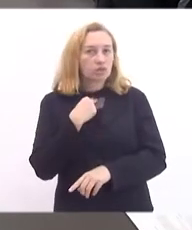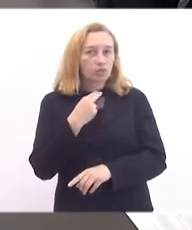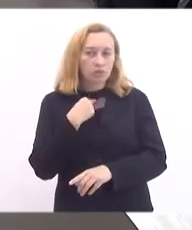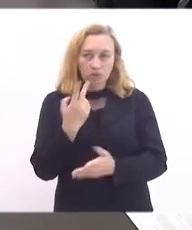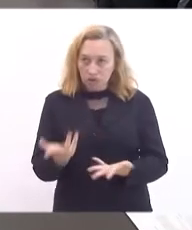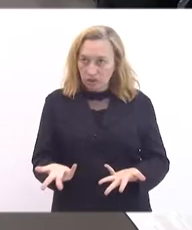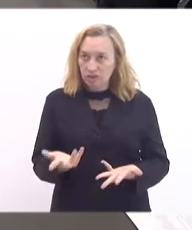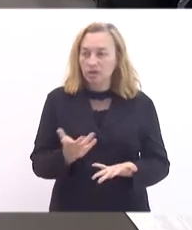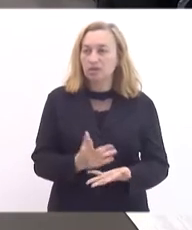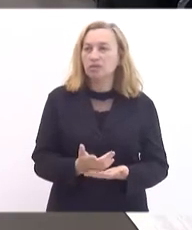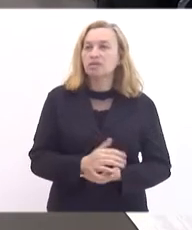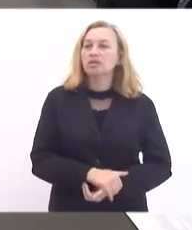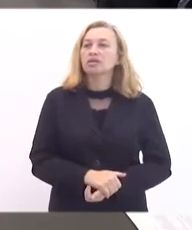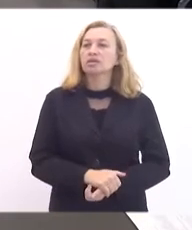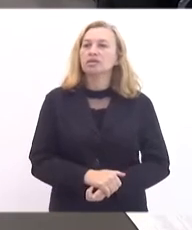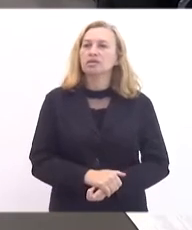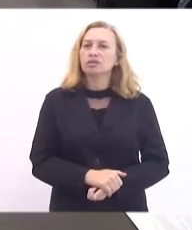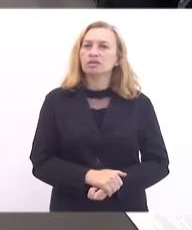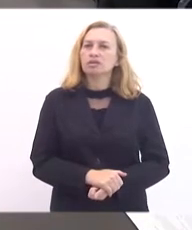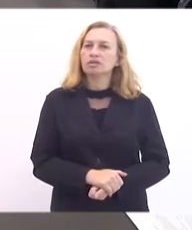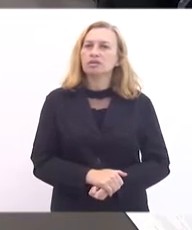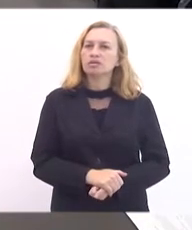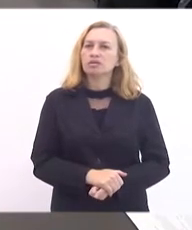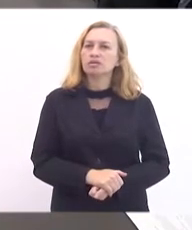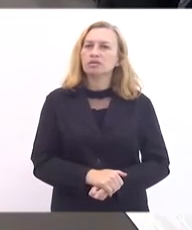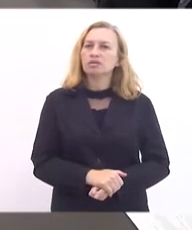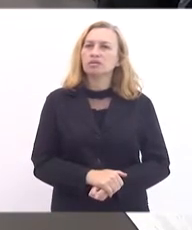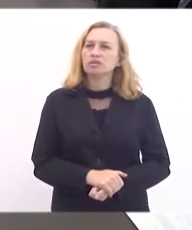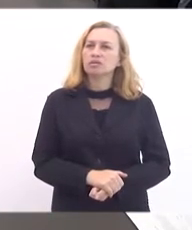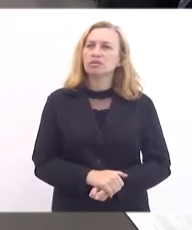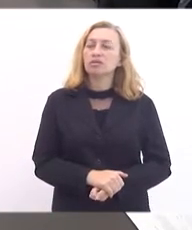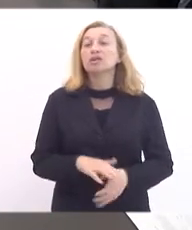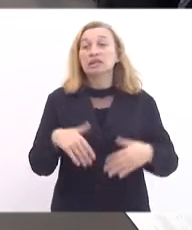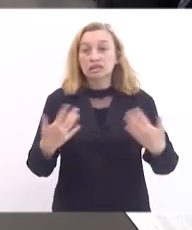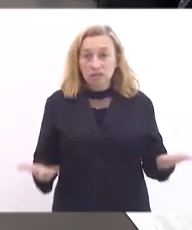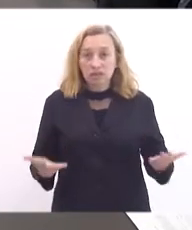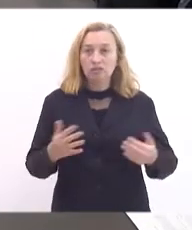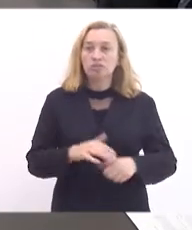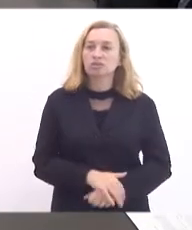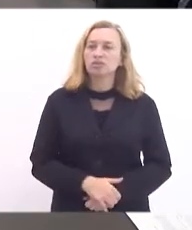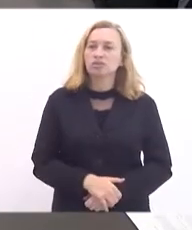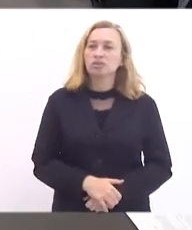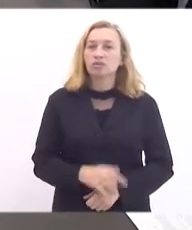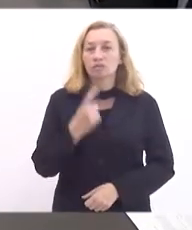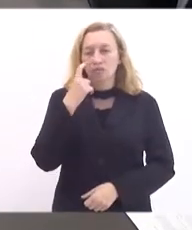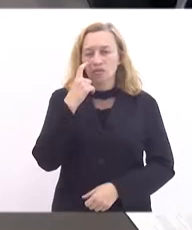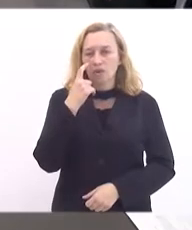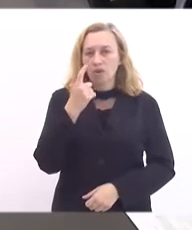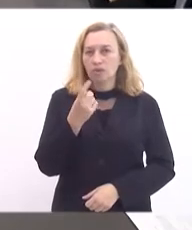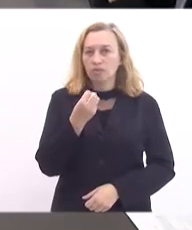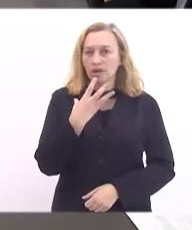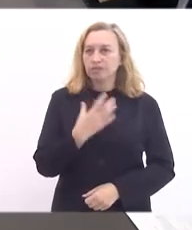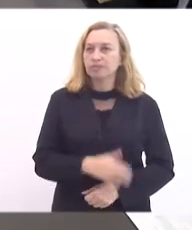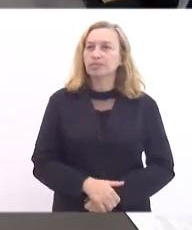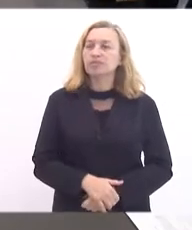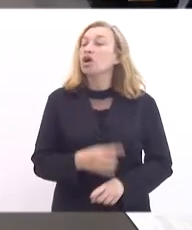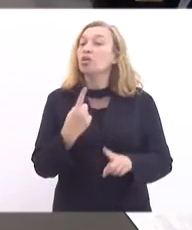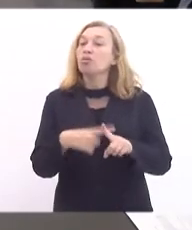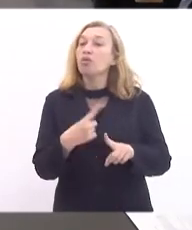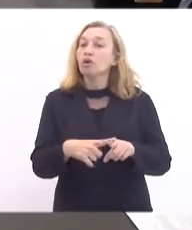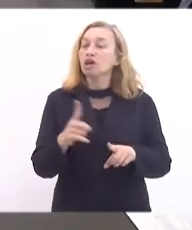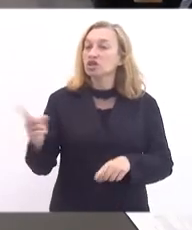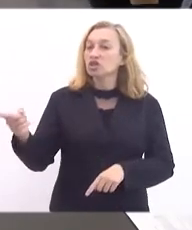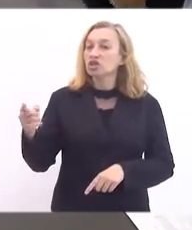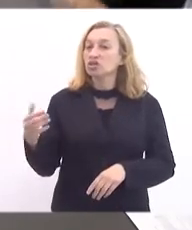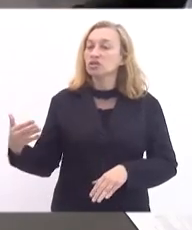especificamente foram contrários à bom então tinha que ver eu só fui porque que a gente vem para